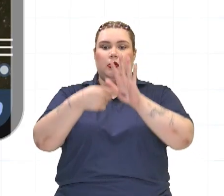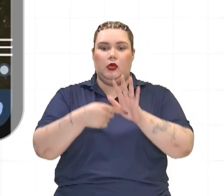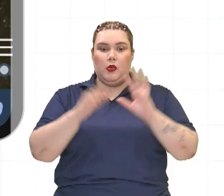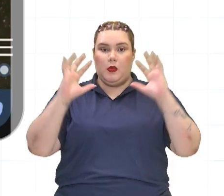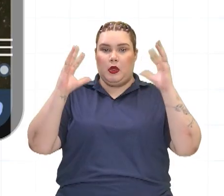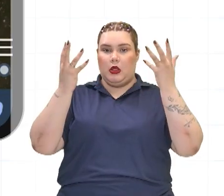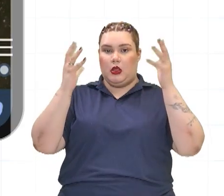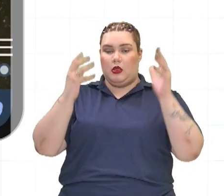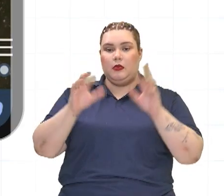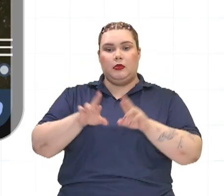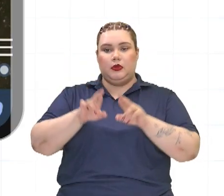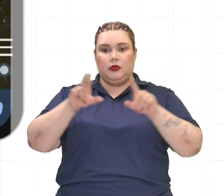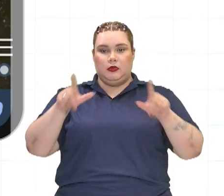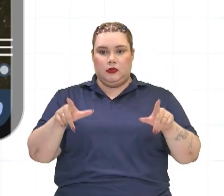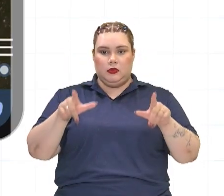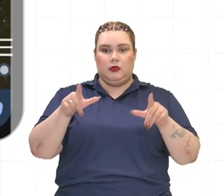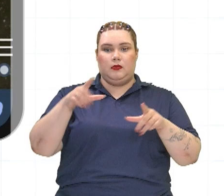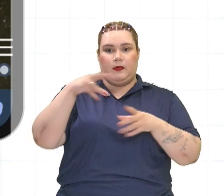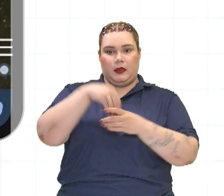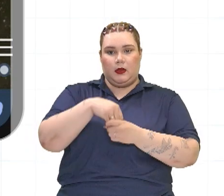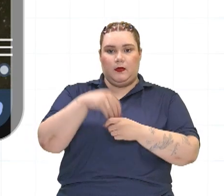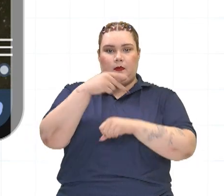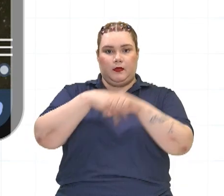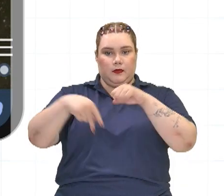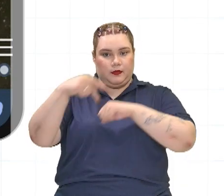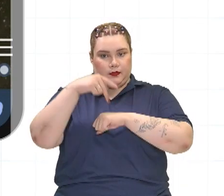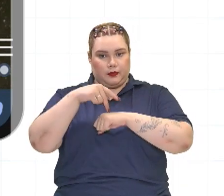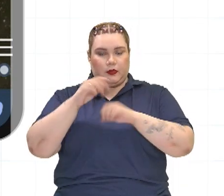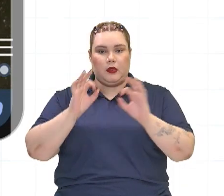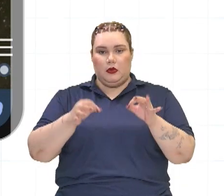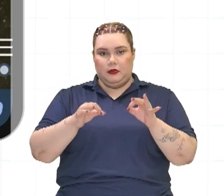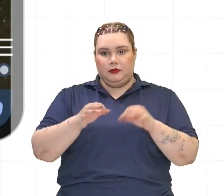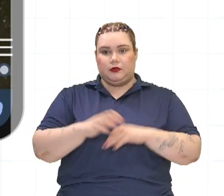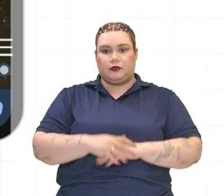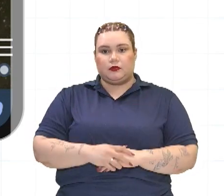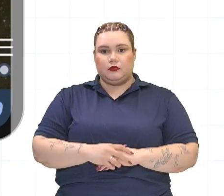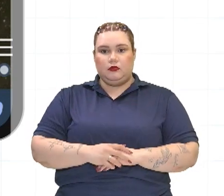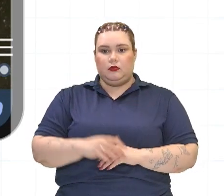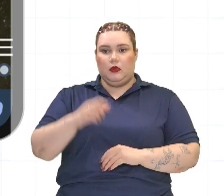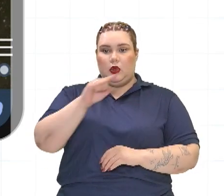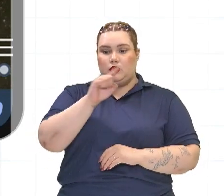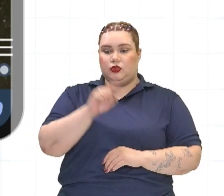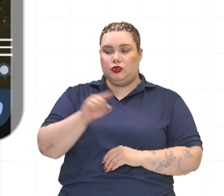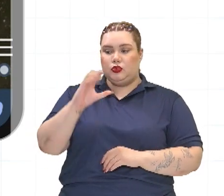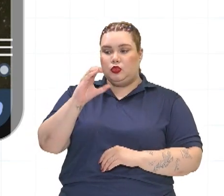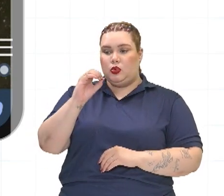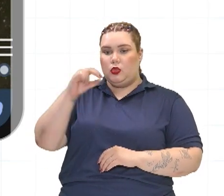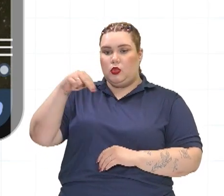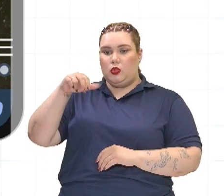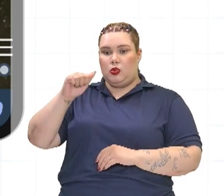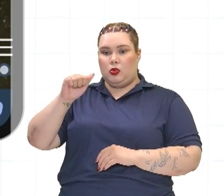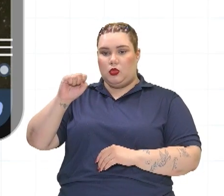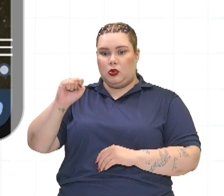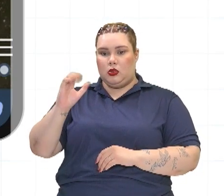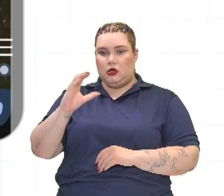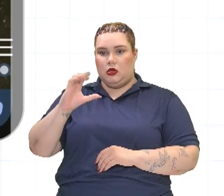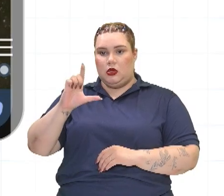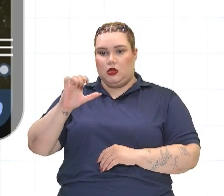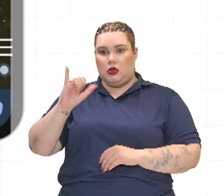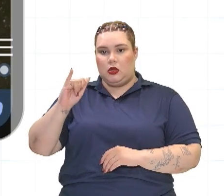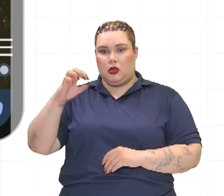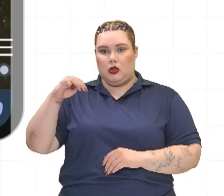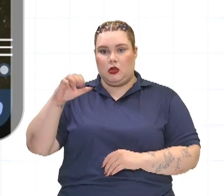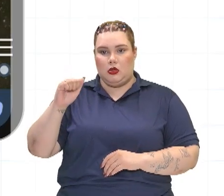climas diferentes dentro do mesmo país, tá? E lembrando, zonas climáticas ou zonas térmicas